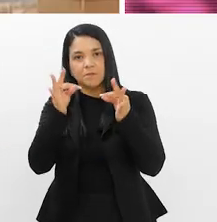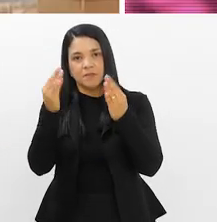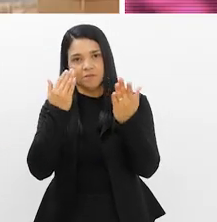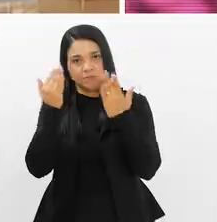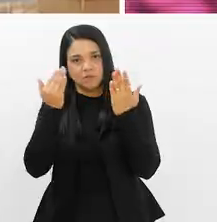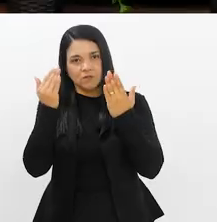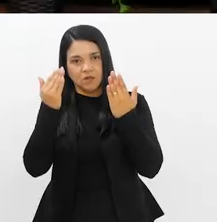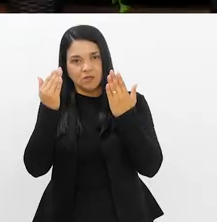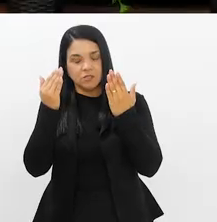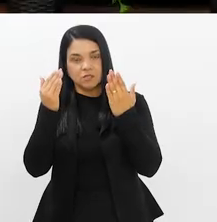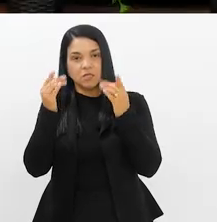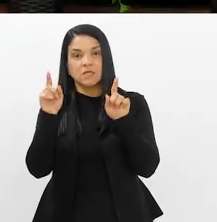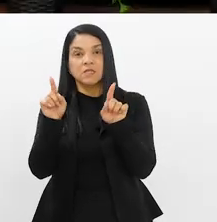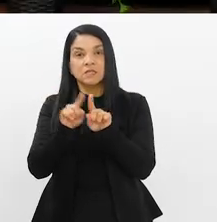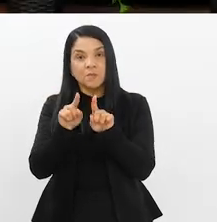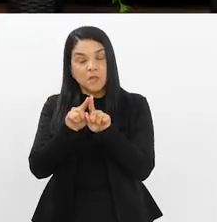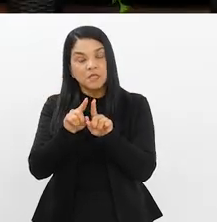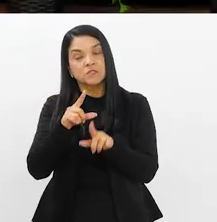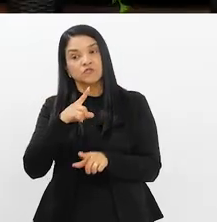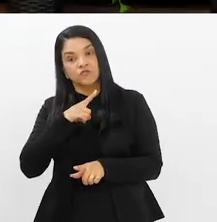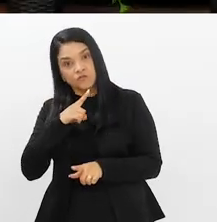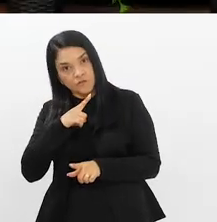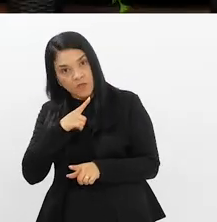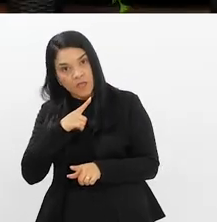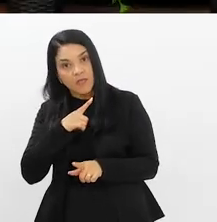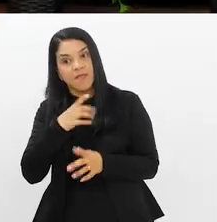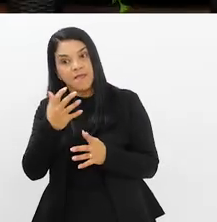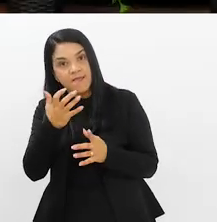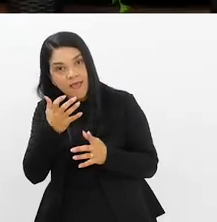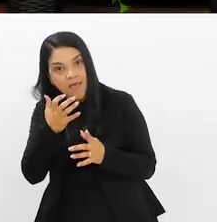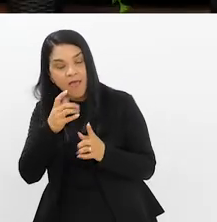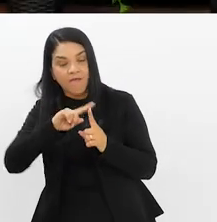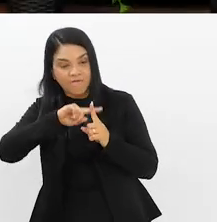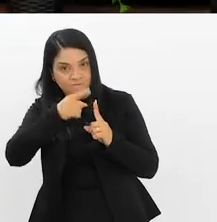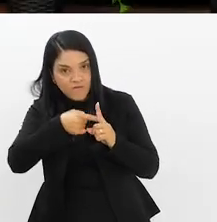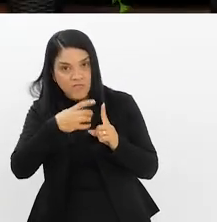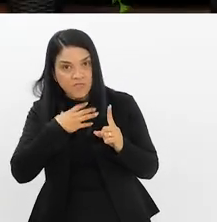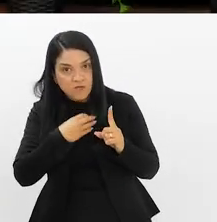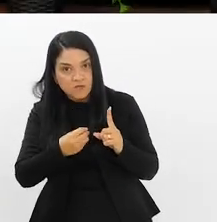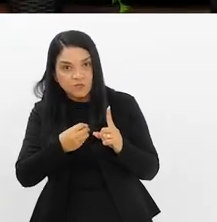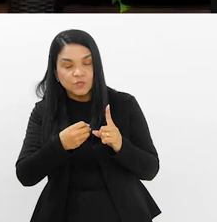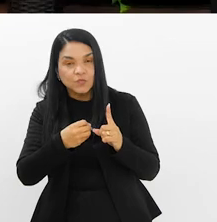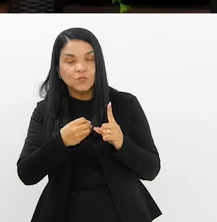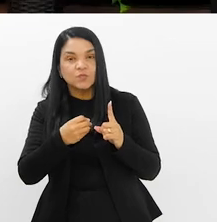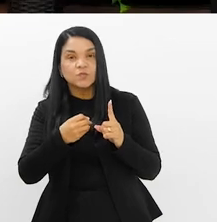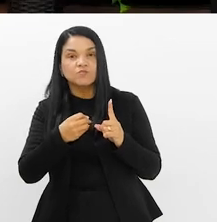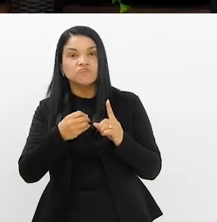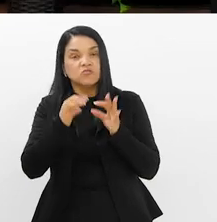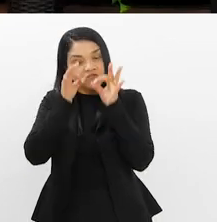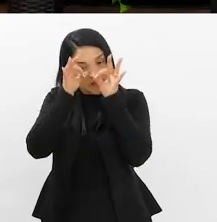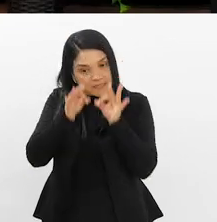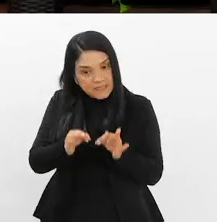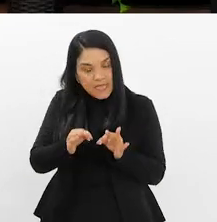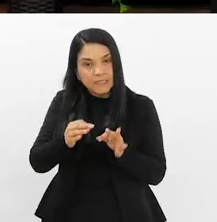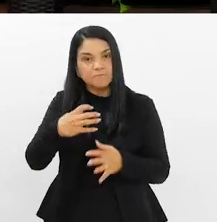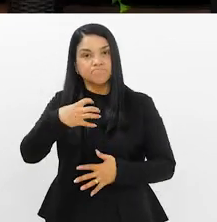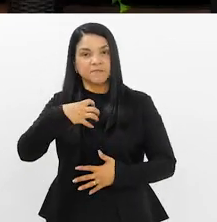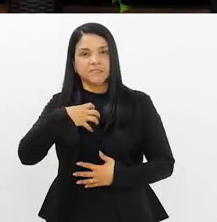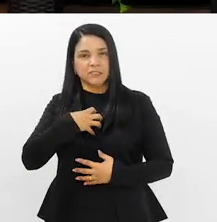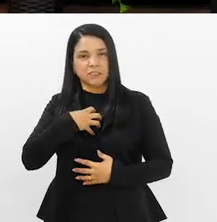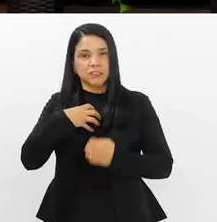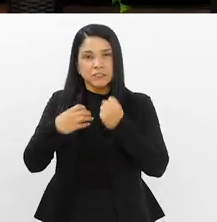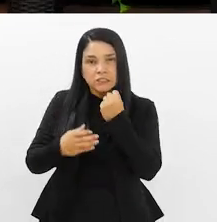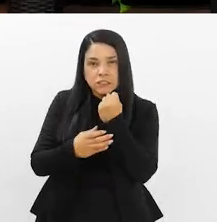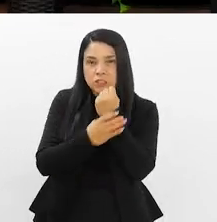da terapia. Da mesma maneira que se eu quiser ter um filho, de qualquer maneira, e eu estiver